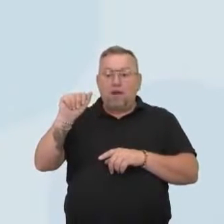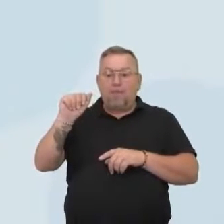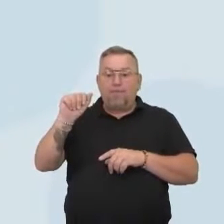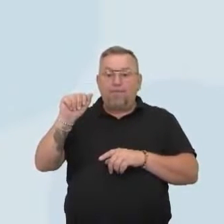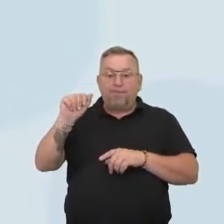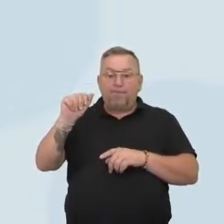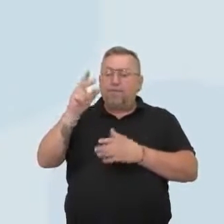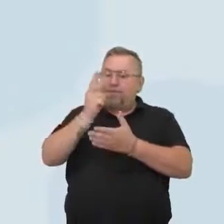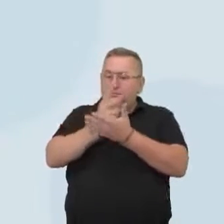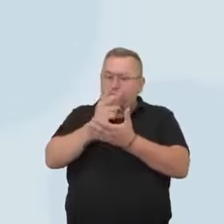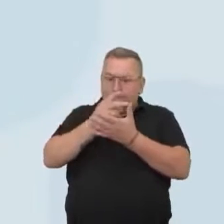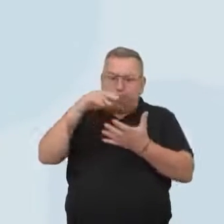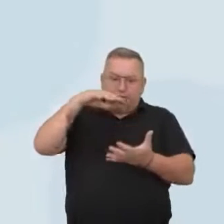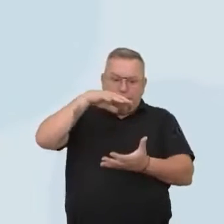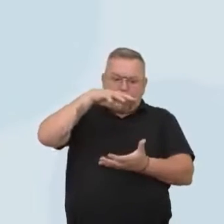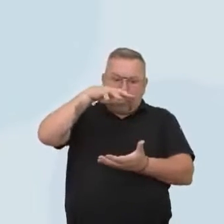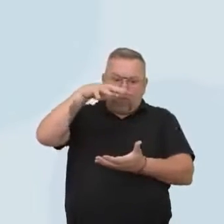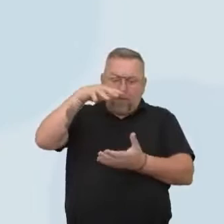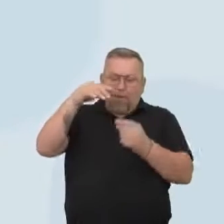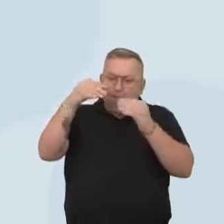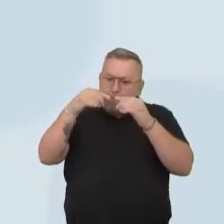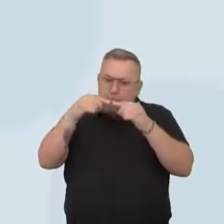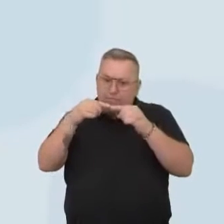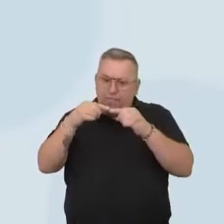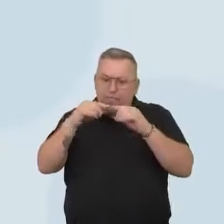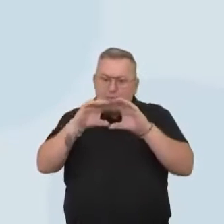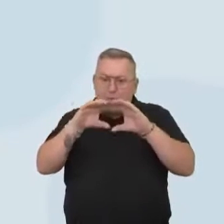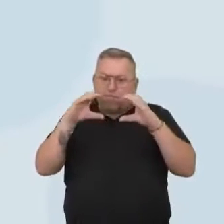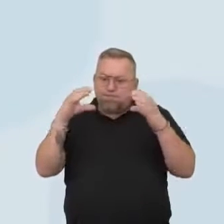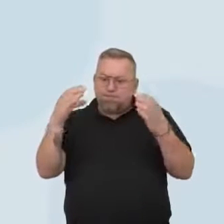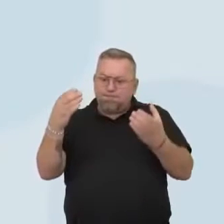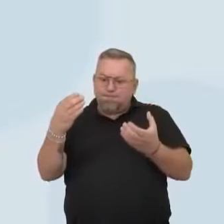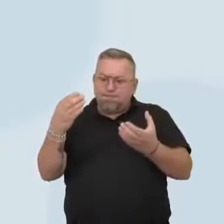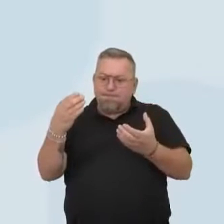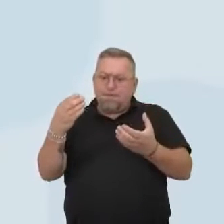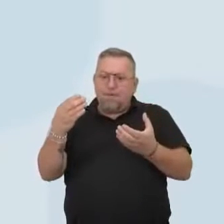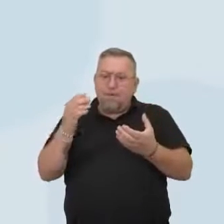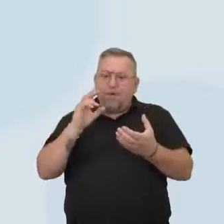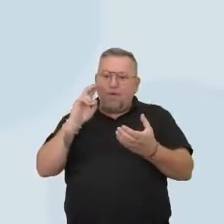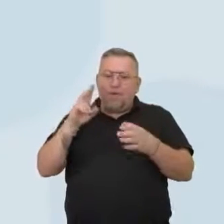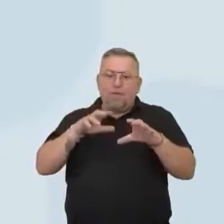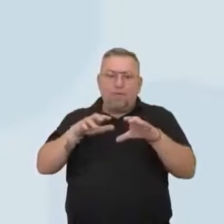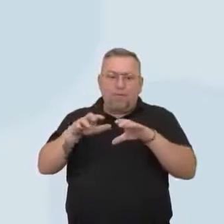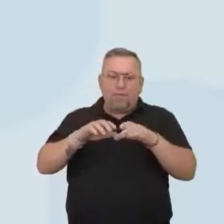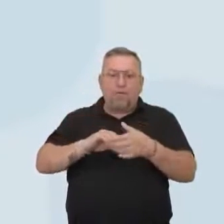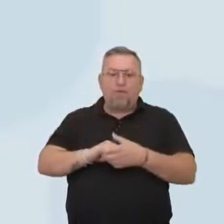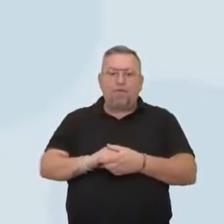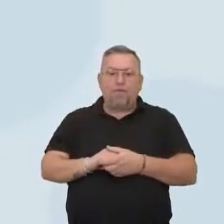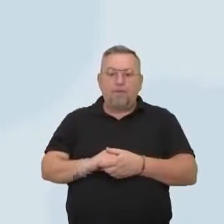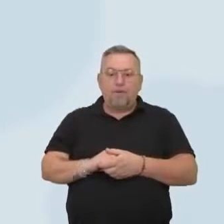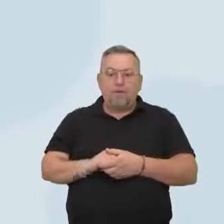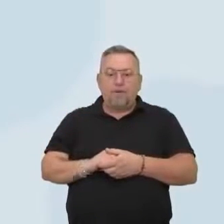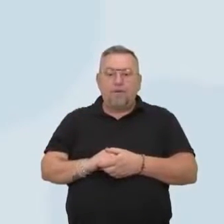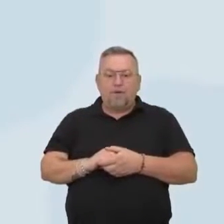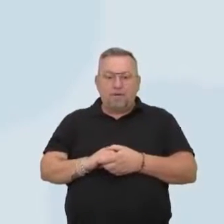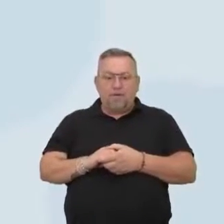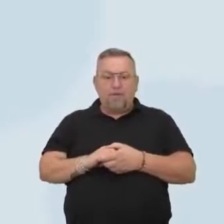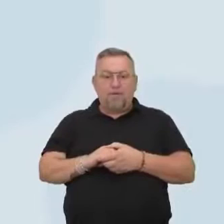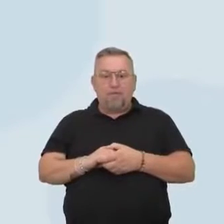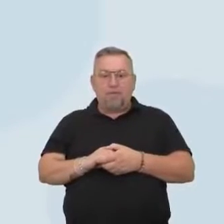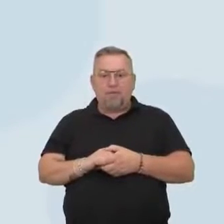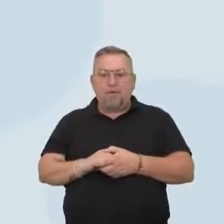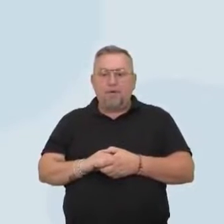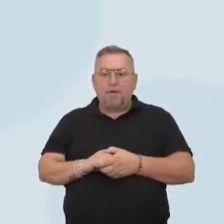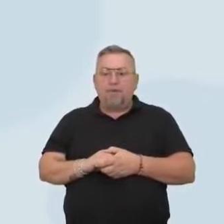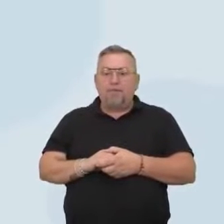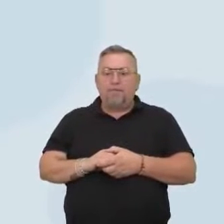na mesma, próximo uma da outra, né? Então ela é definida manto, né, pela temperatura. Da relação. Da crosta. É isso,